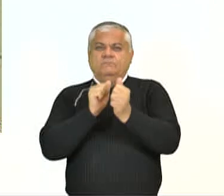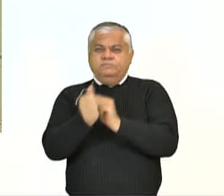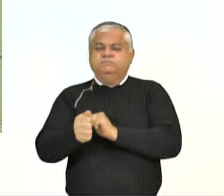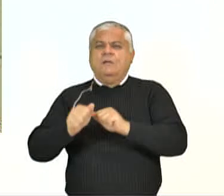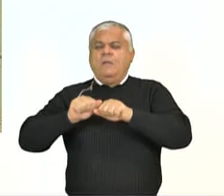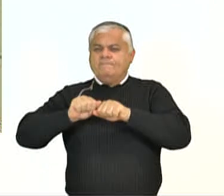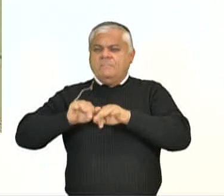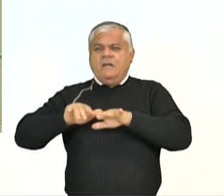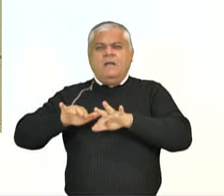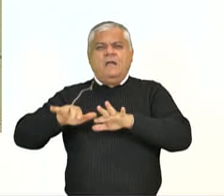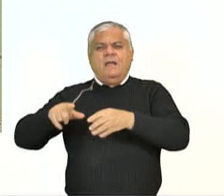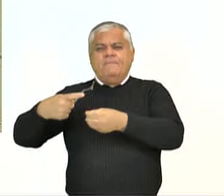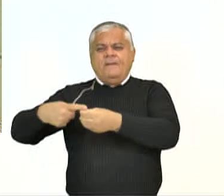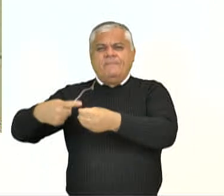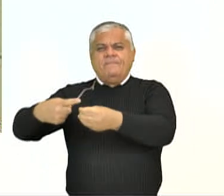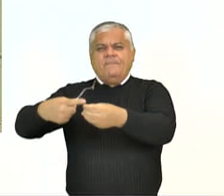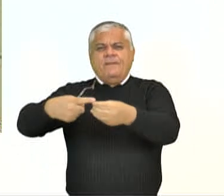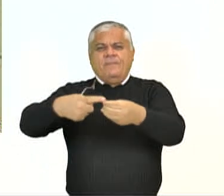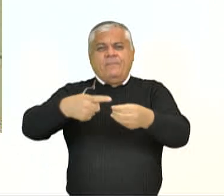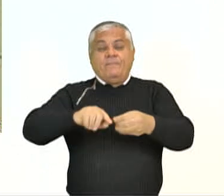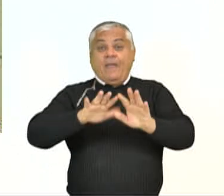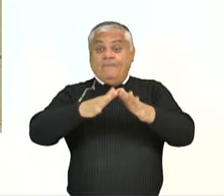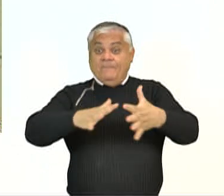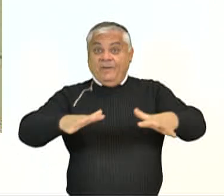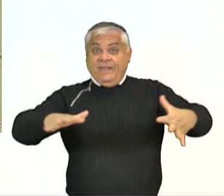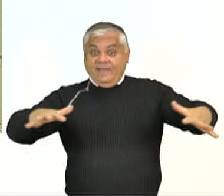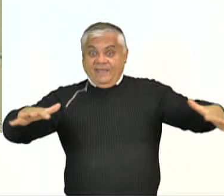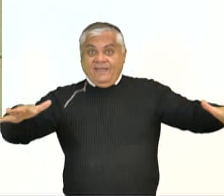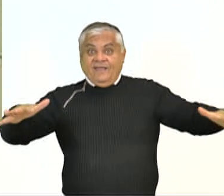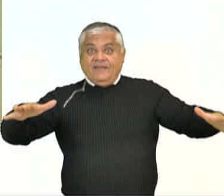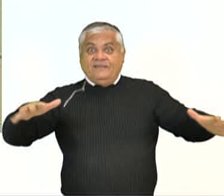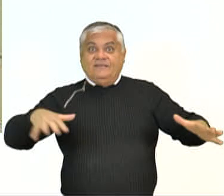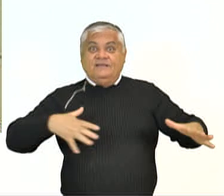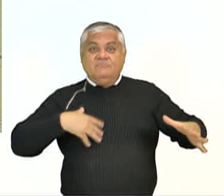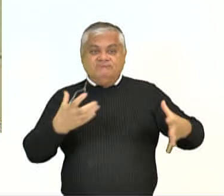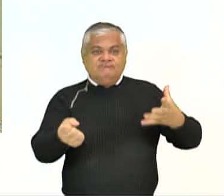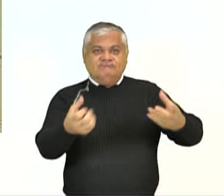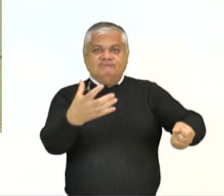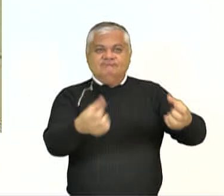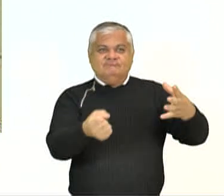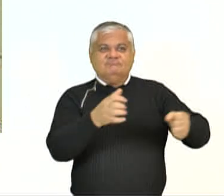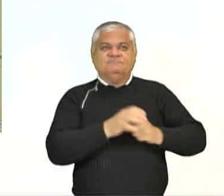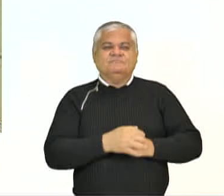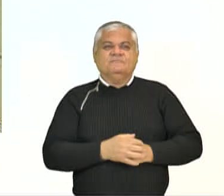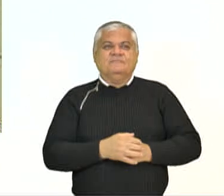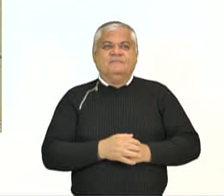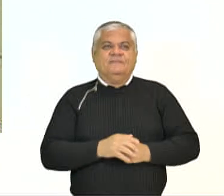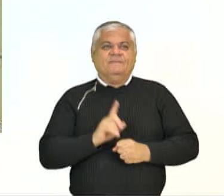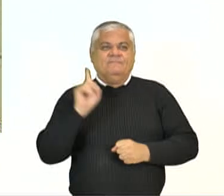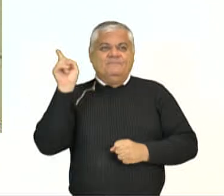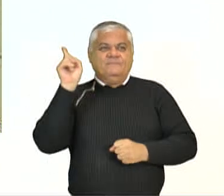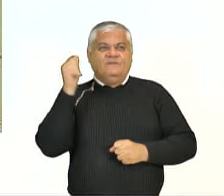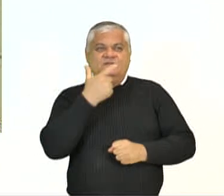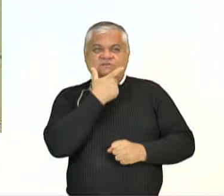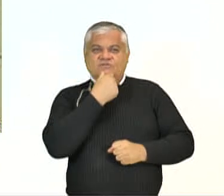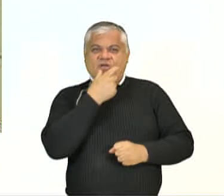cidades com instalações nas praias, estações de veraneio e playgrounds. E o Dr. Alfred Thompson